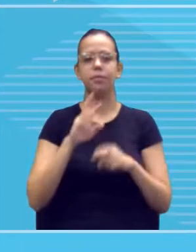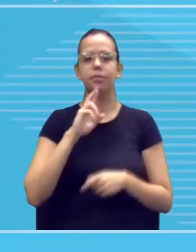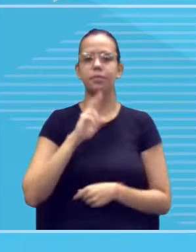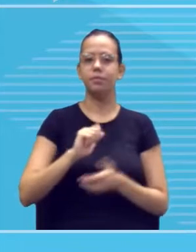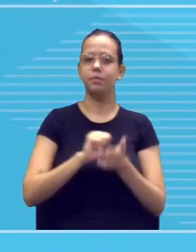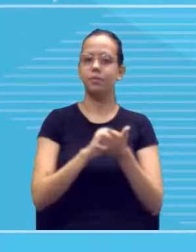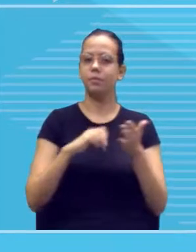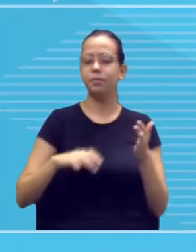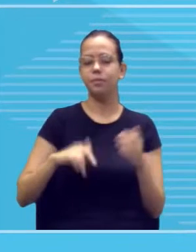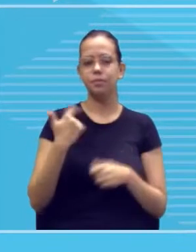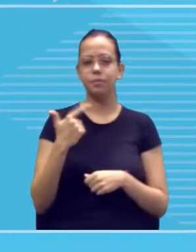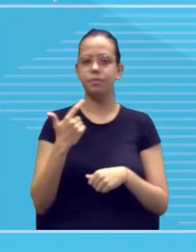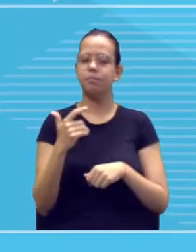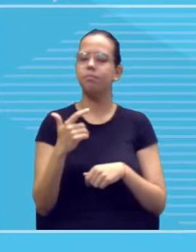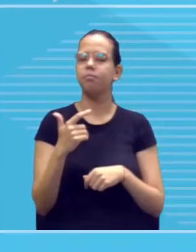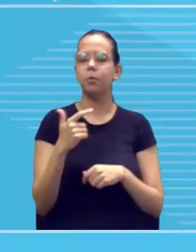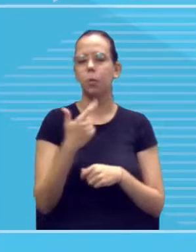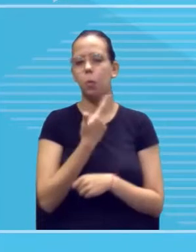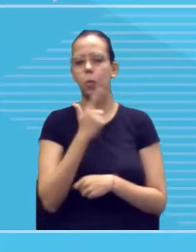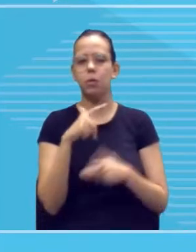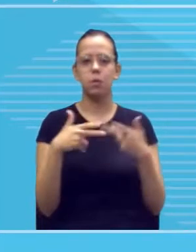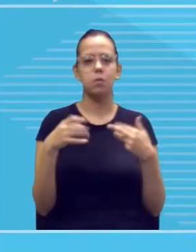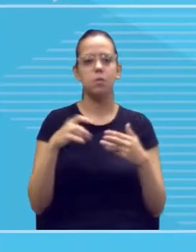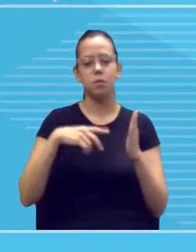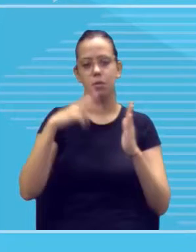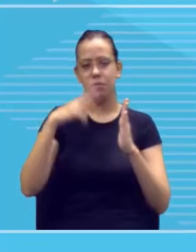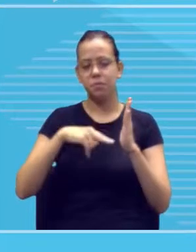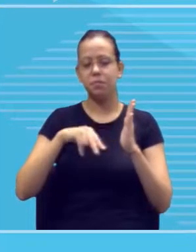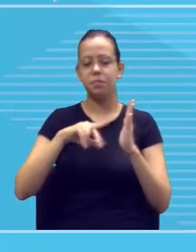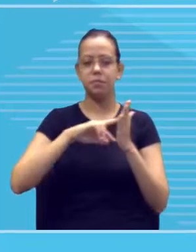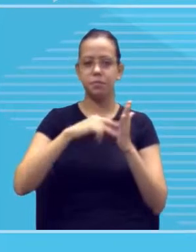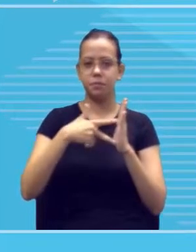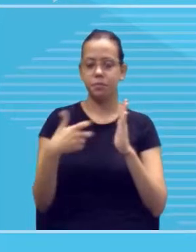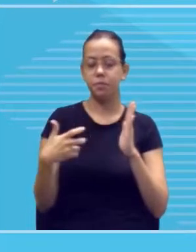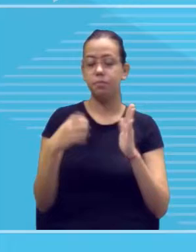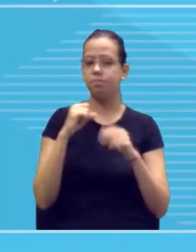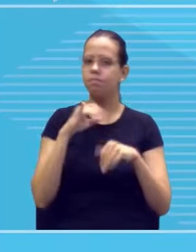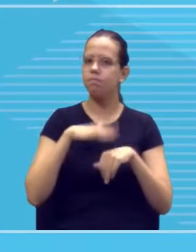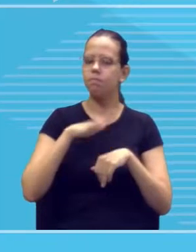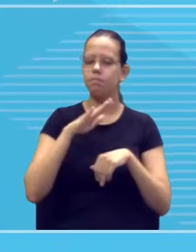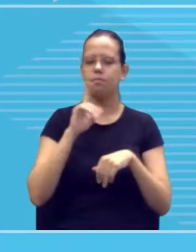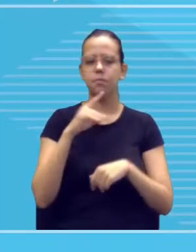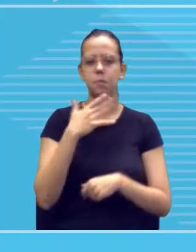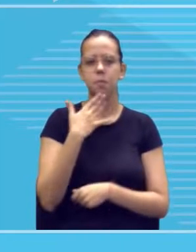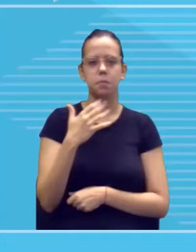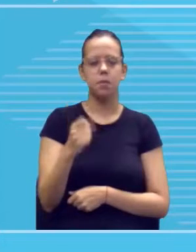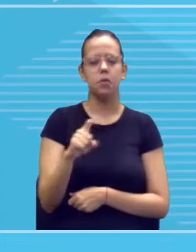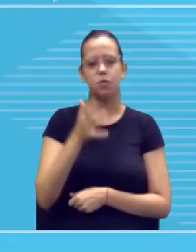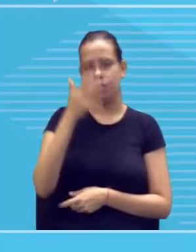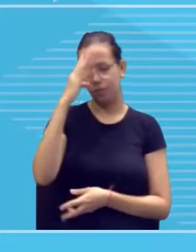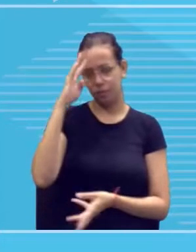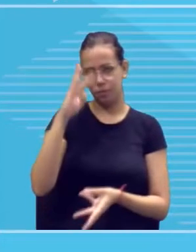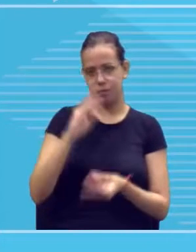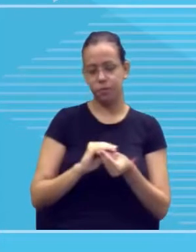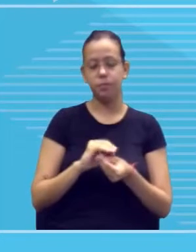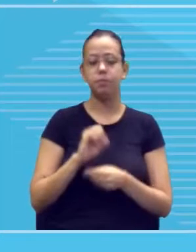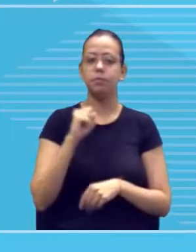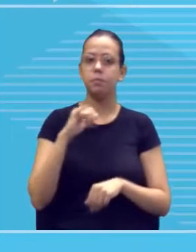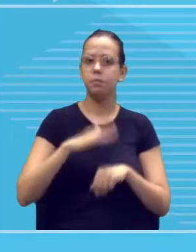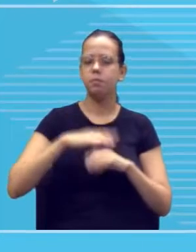é lei e interpretar quanto mais melhor você já sabe disso né galerinha você já sabe quanto mais leitura